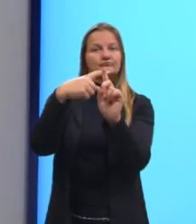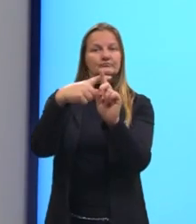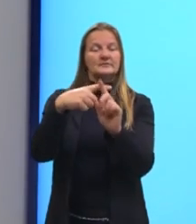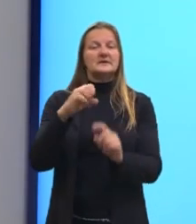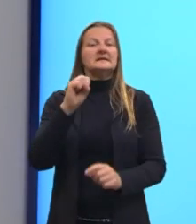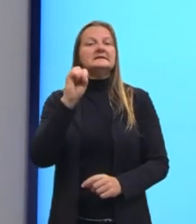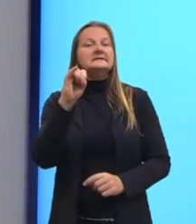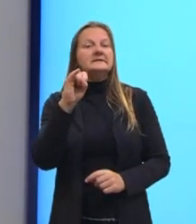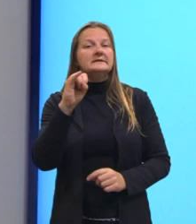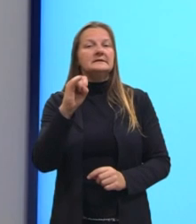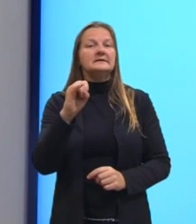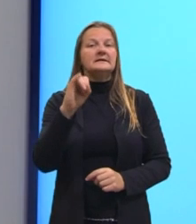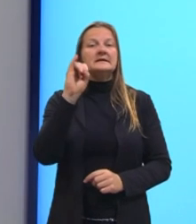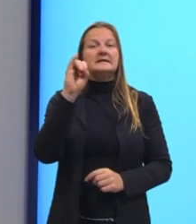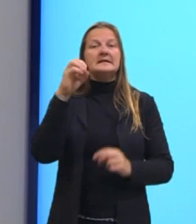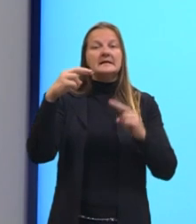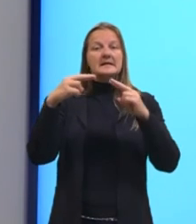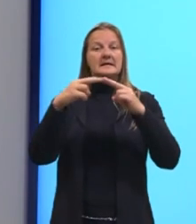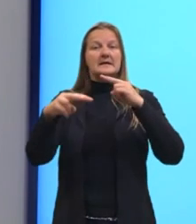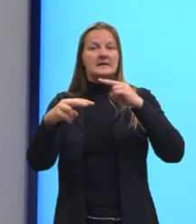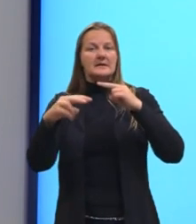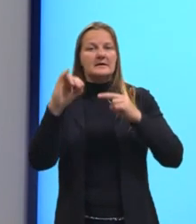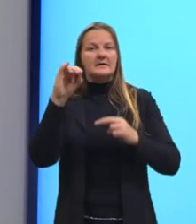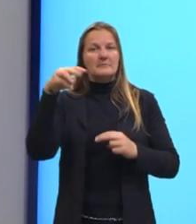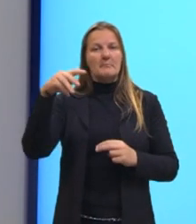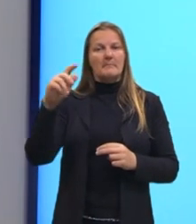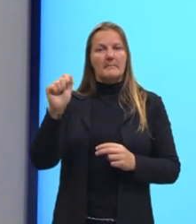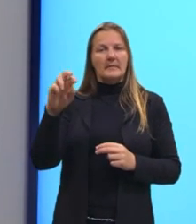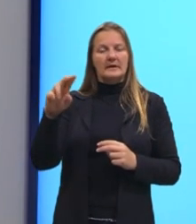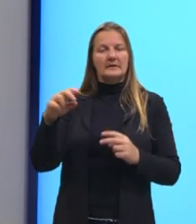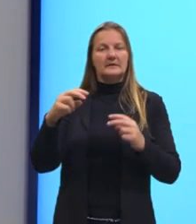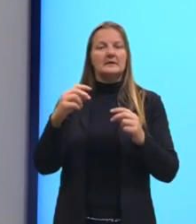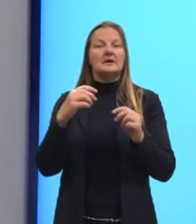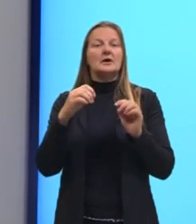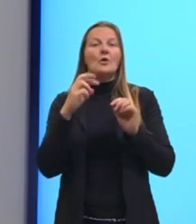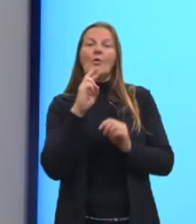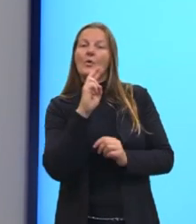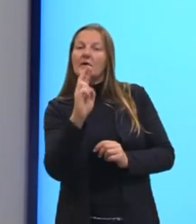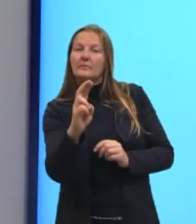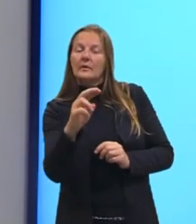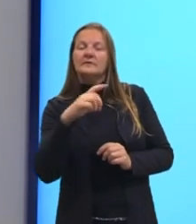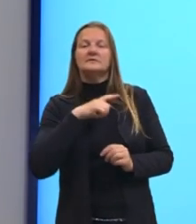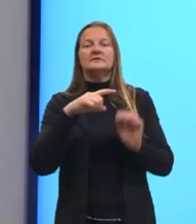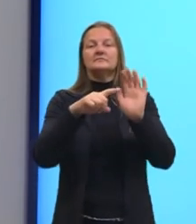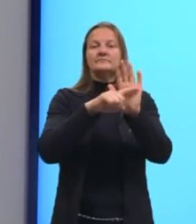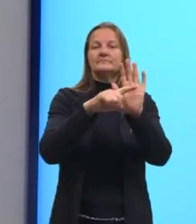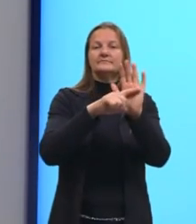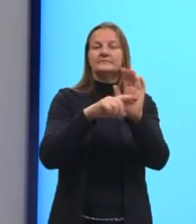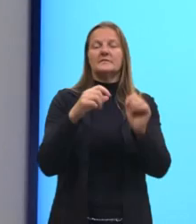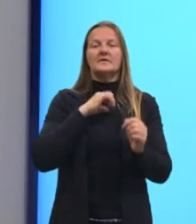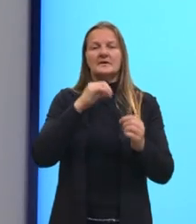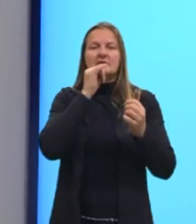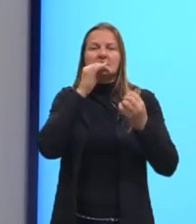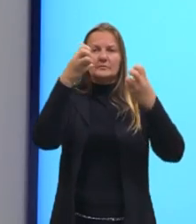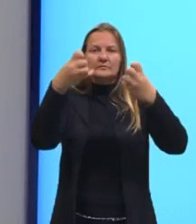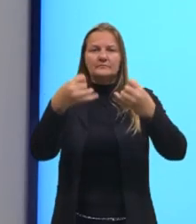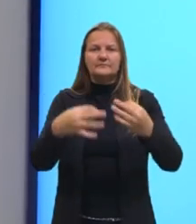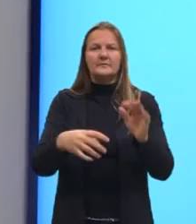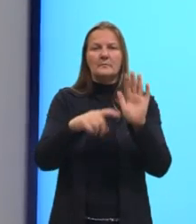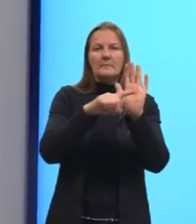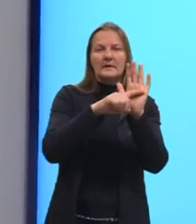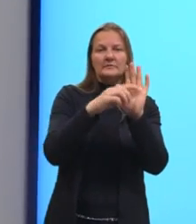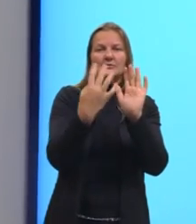se o expoente for um número ímpar o resultado sempre vai ser negativo nesse caso que nós tínhamos